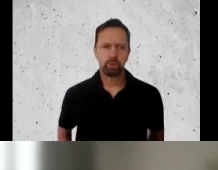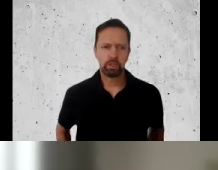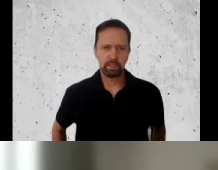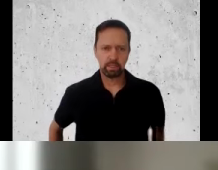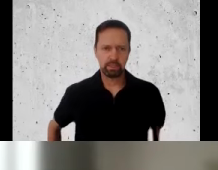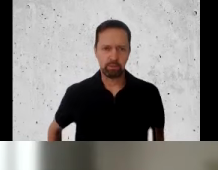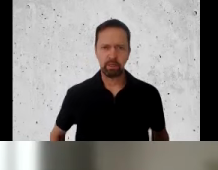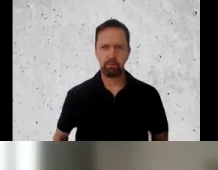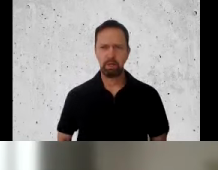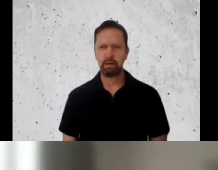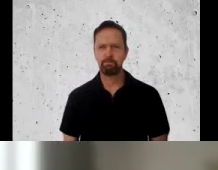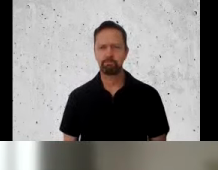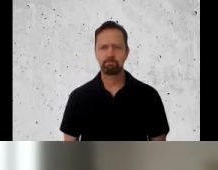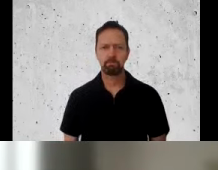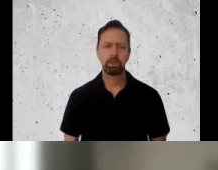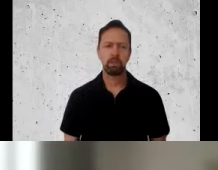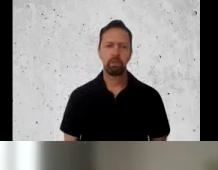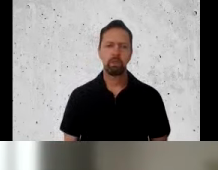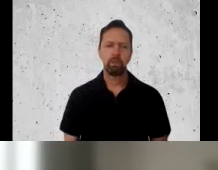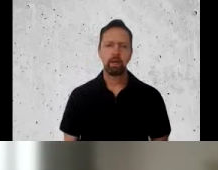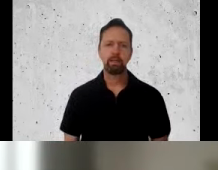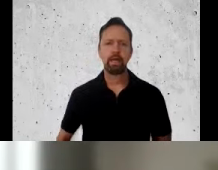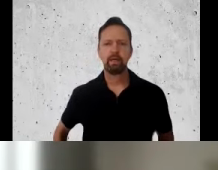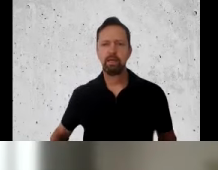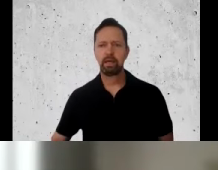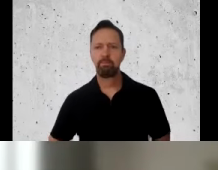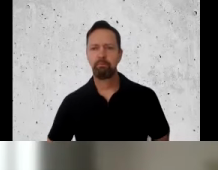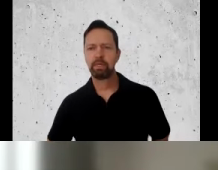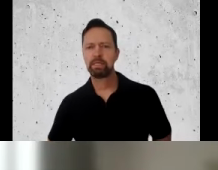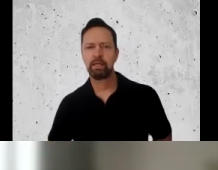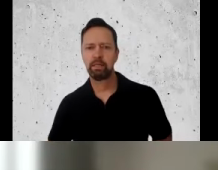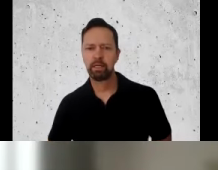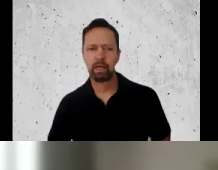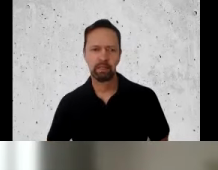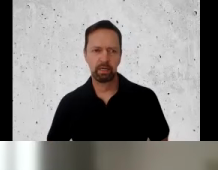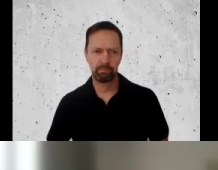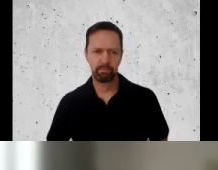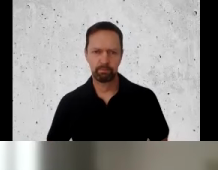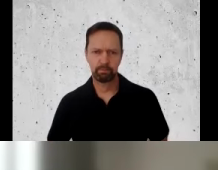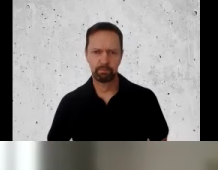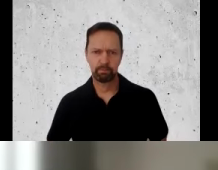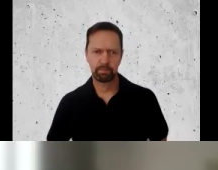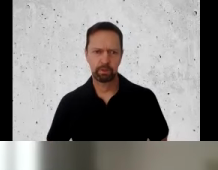ver custo de transação. Então, a ideia aqui é pensar na ideia da...